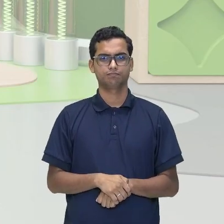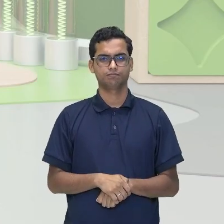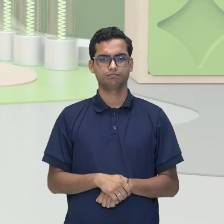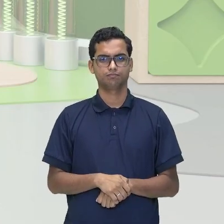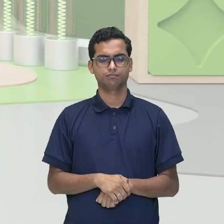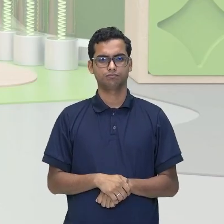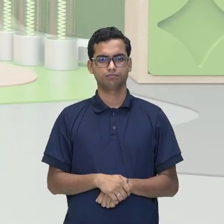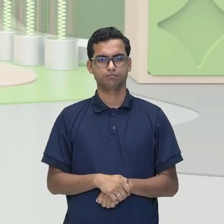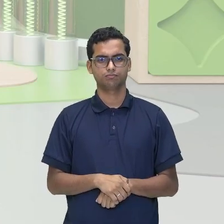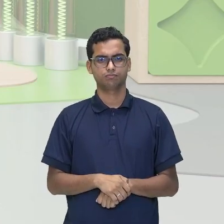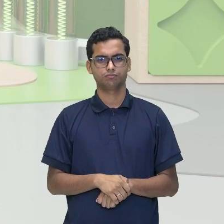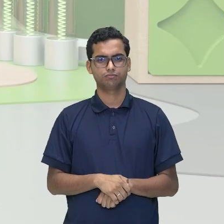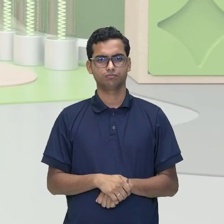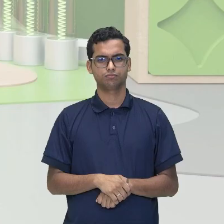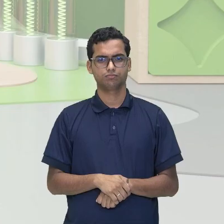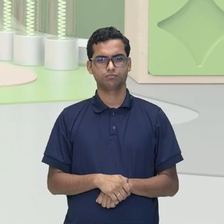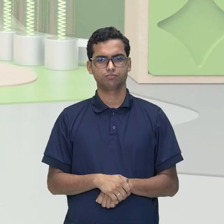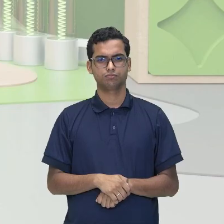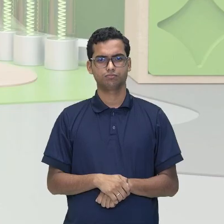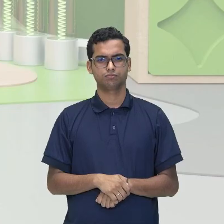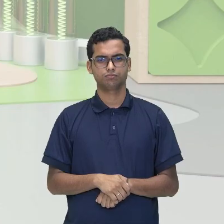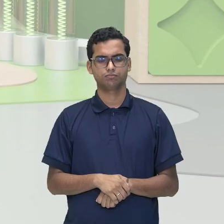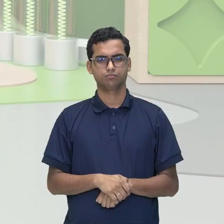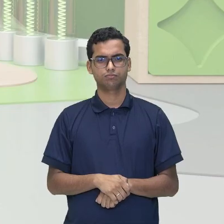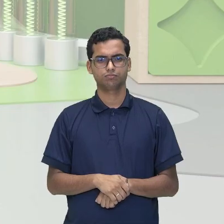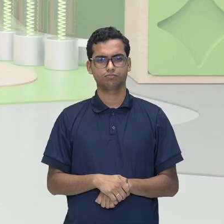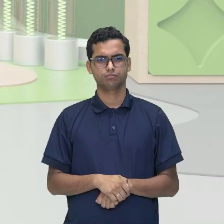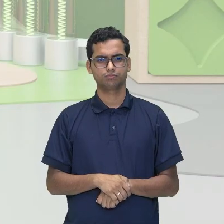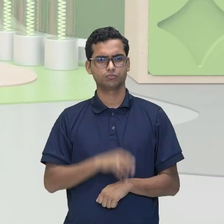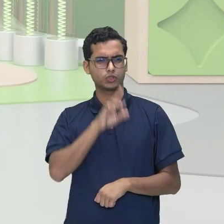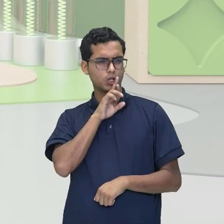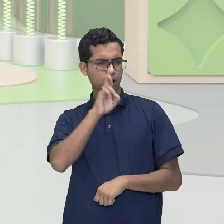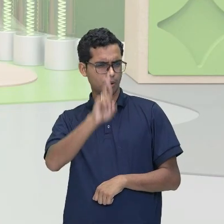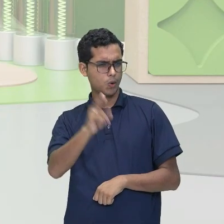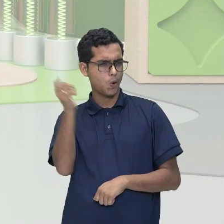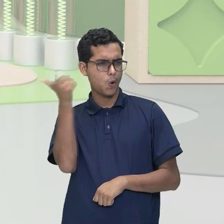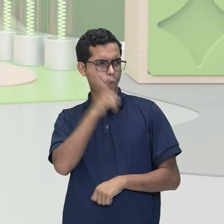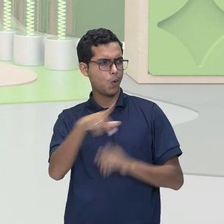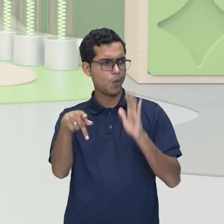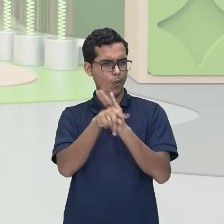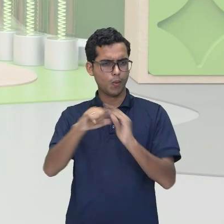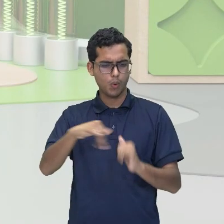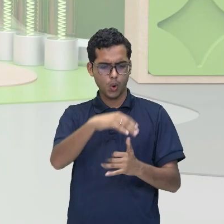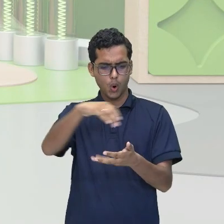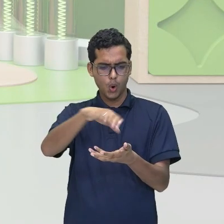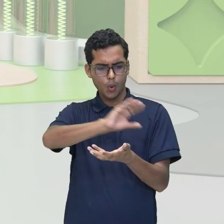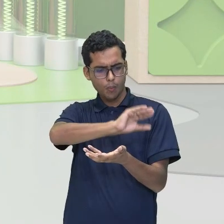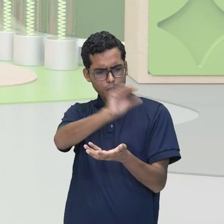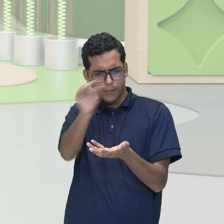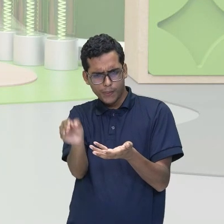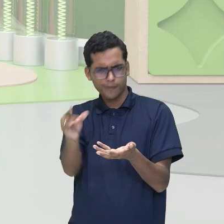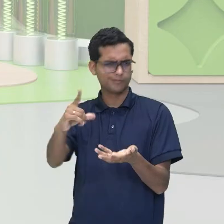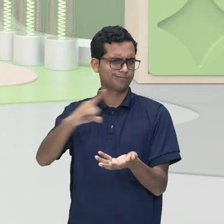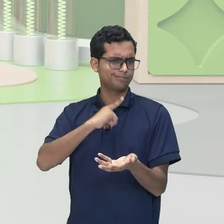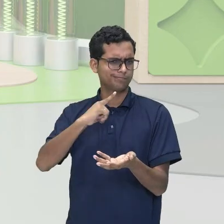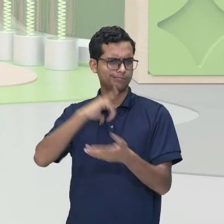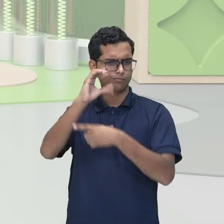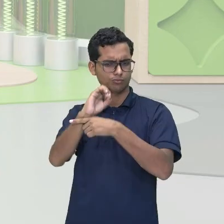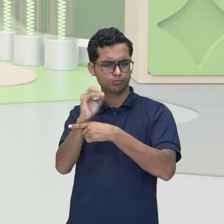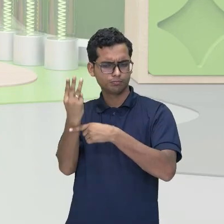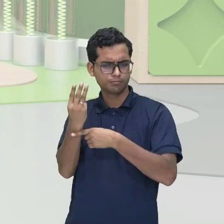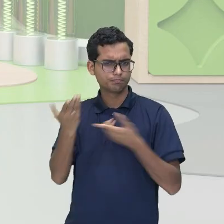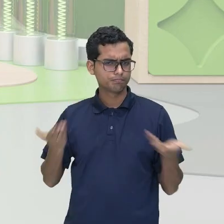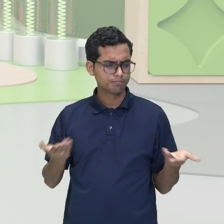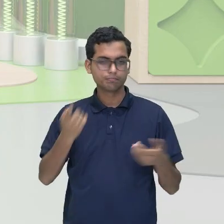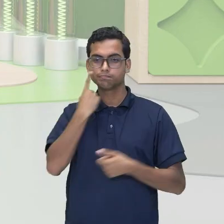consegue responder se a camada de ozônio existe? Nós acabamos de ver aí junto